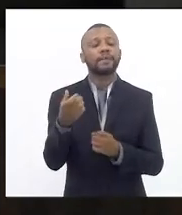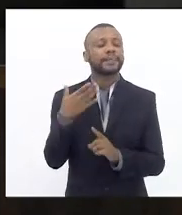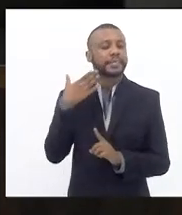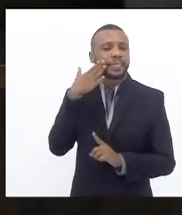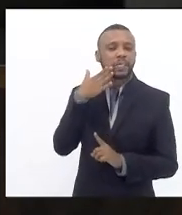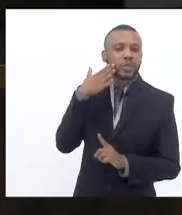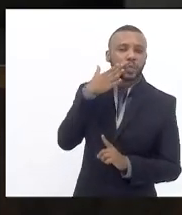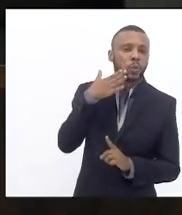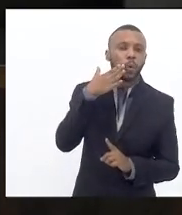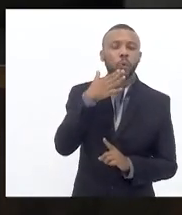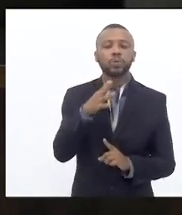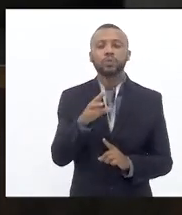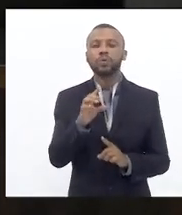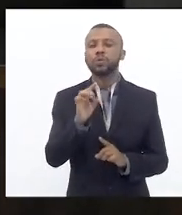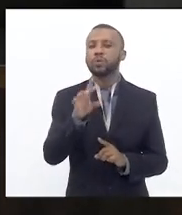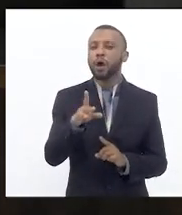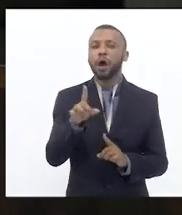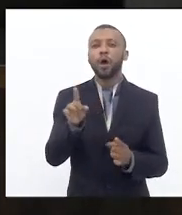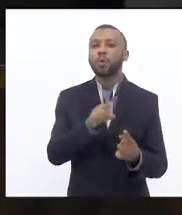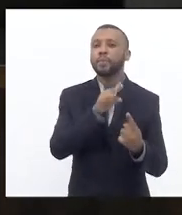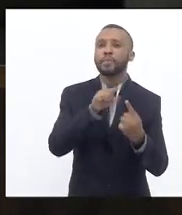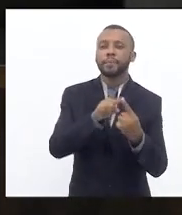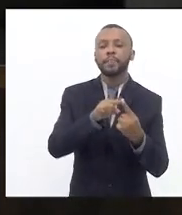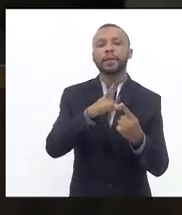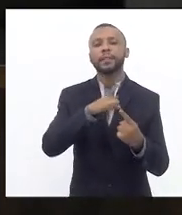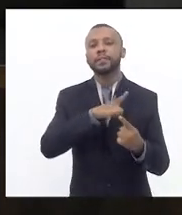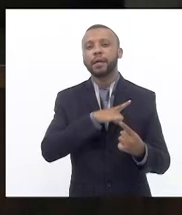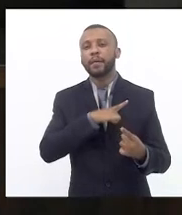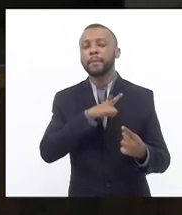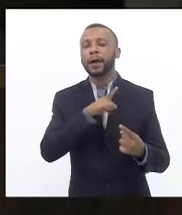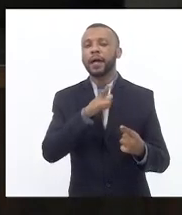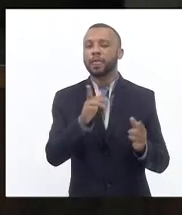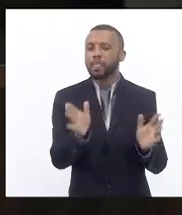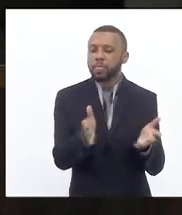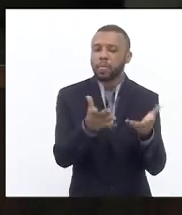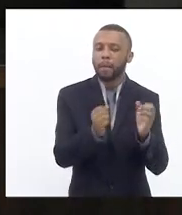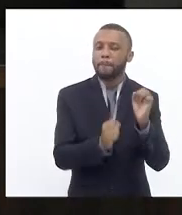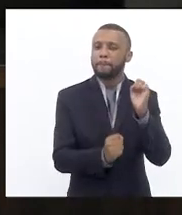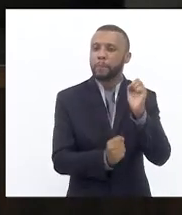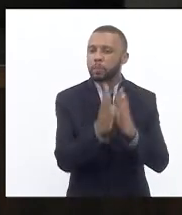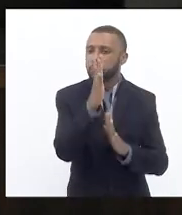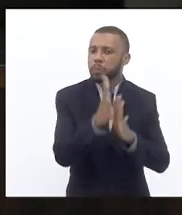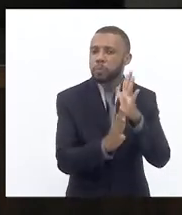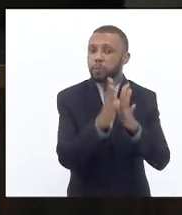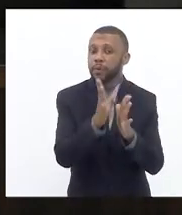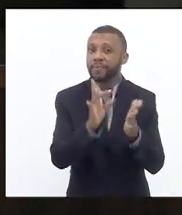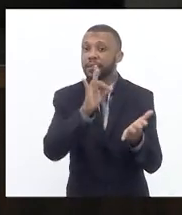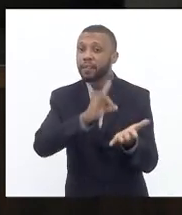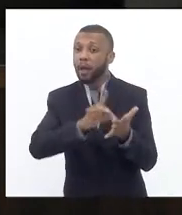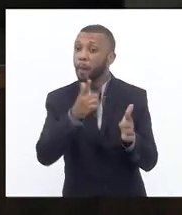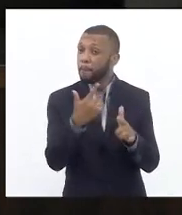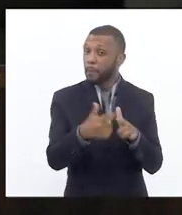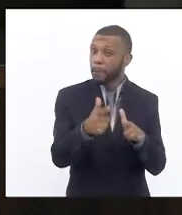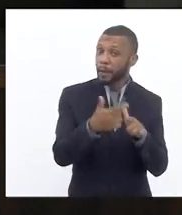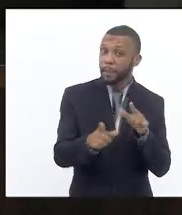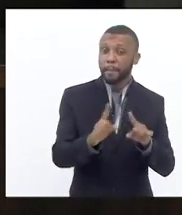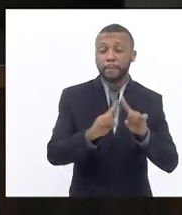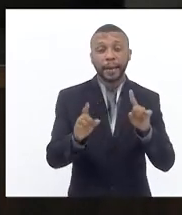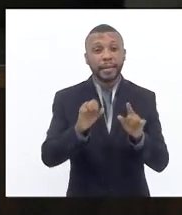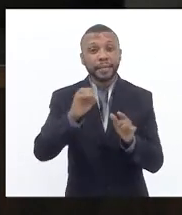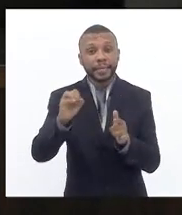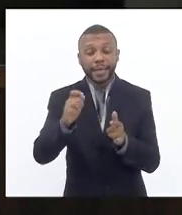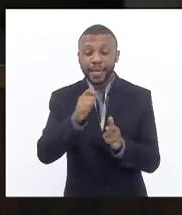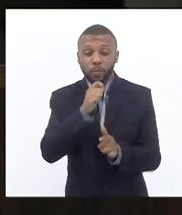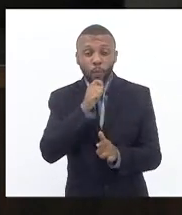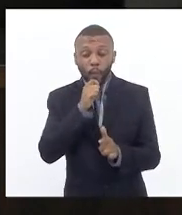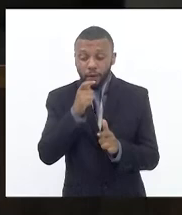discursos só para colocar mais incêndio em cima de uma fogueira que realmente é um problema mas se nós não fizermos esse debate agora